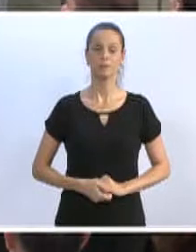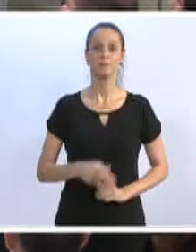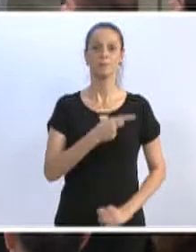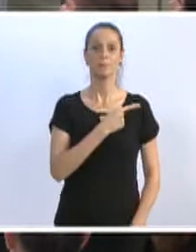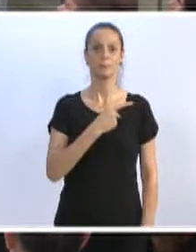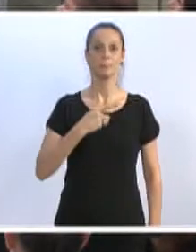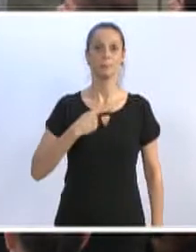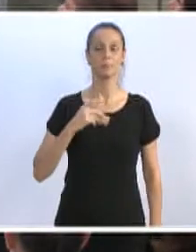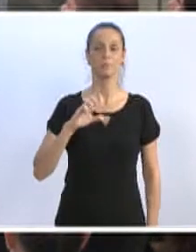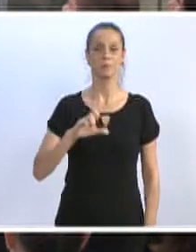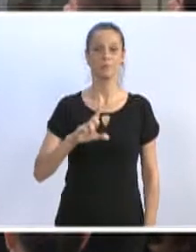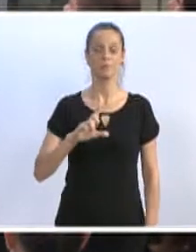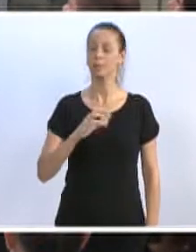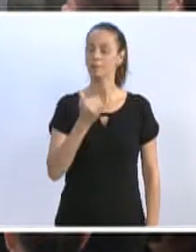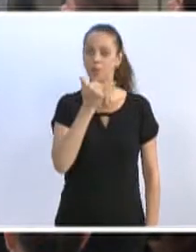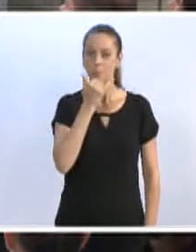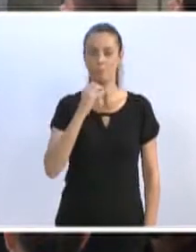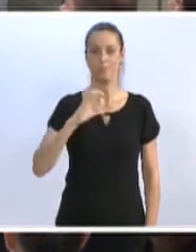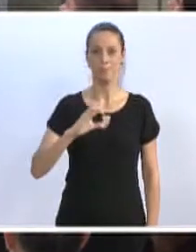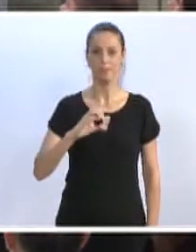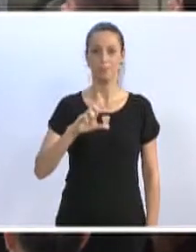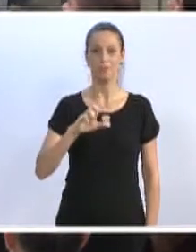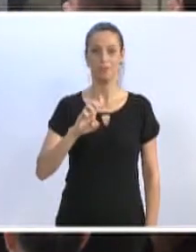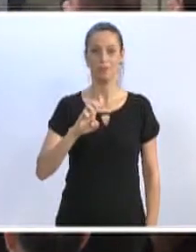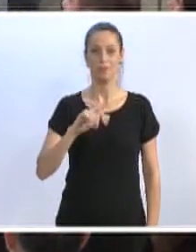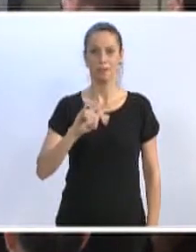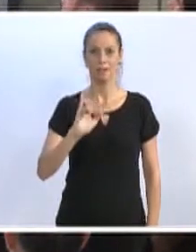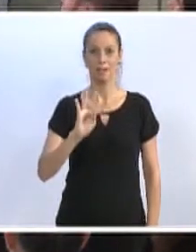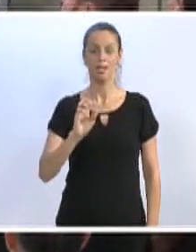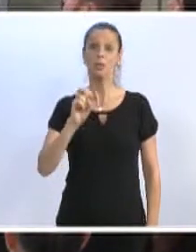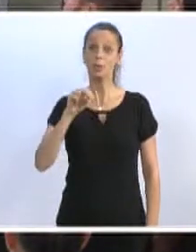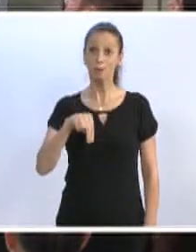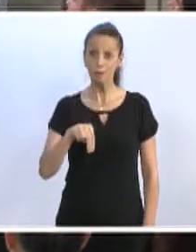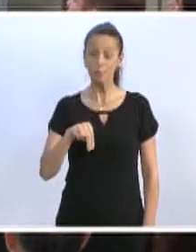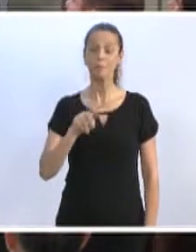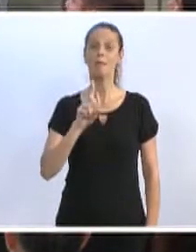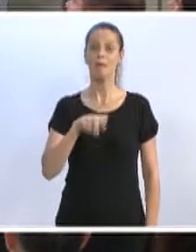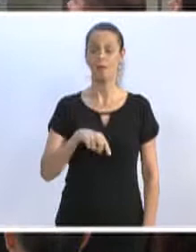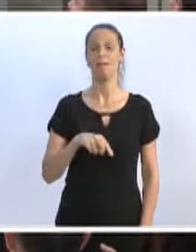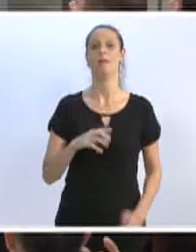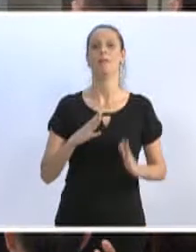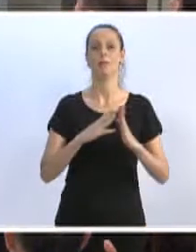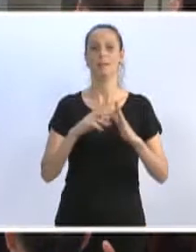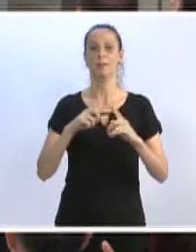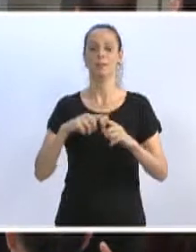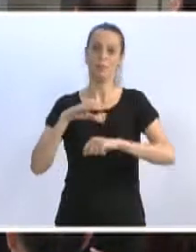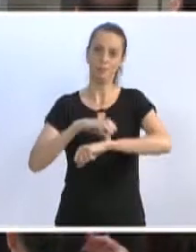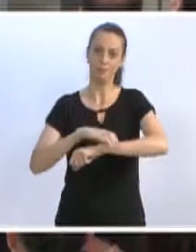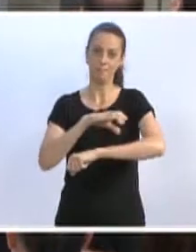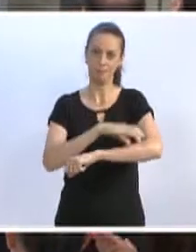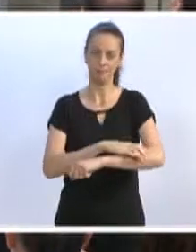Pastor Cleiton Borges, da Igreja Evangélica Assembleia de Deus.